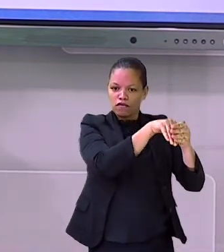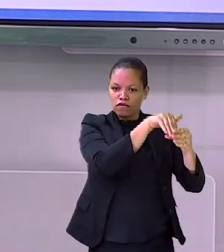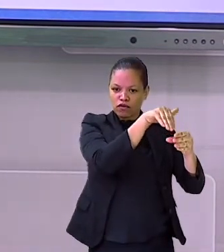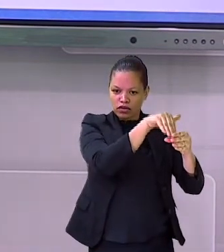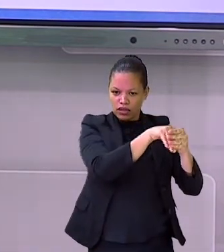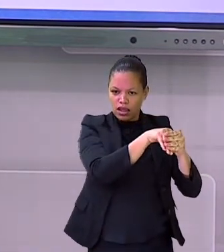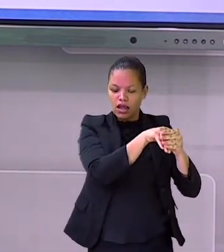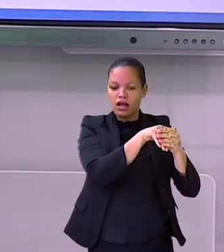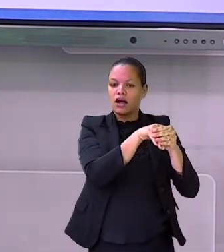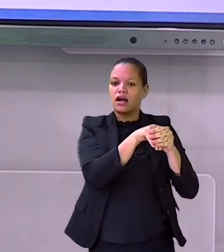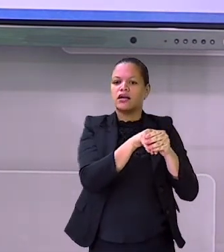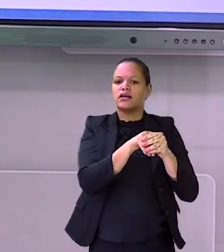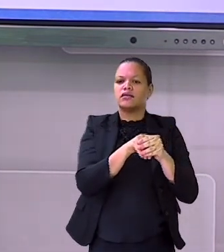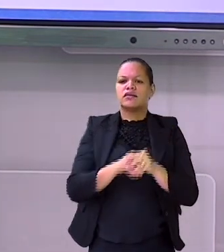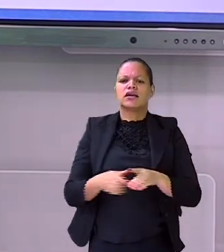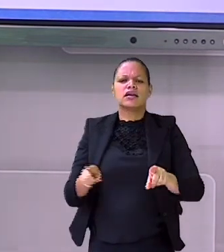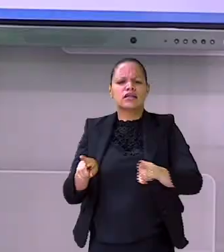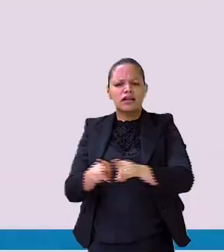participaram da pesquisa,